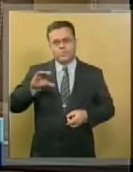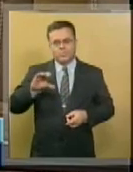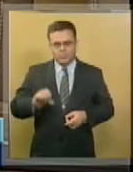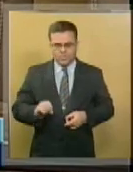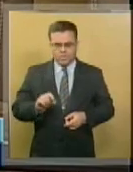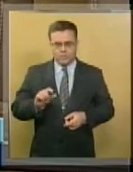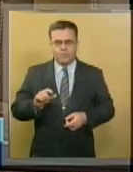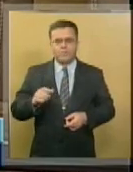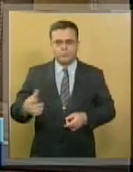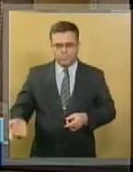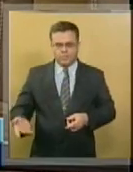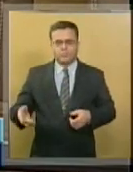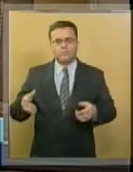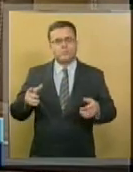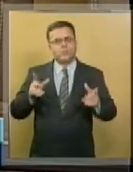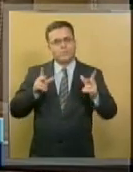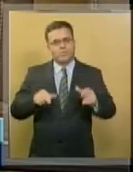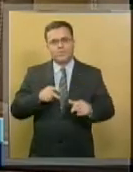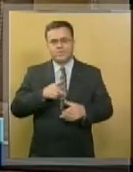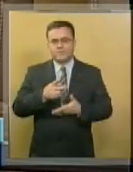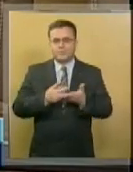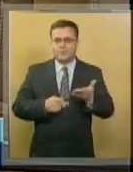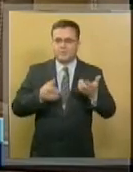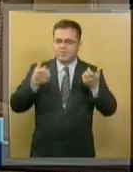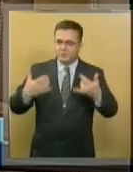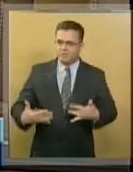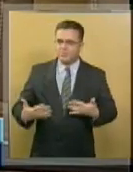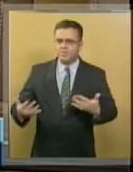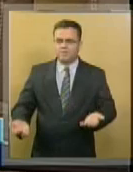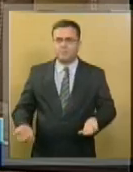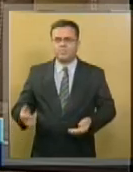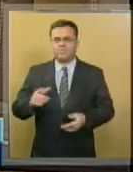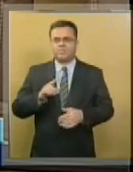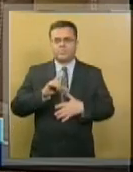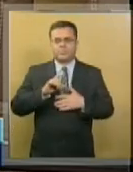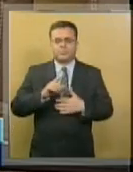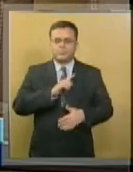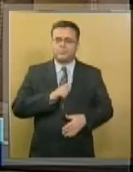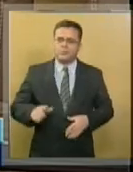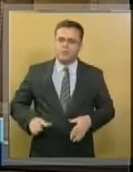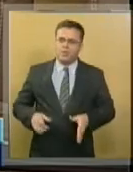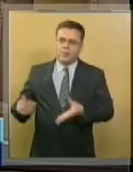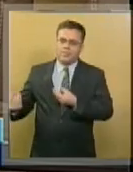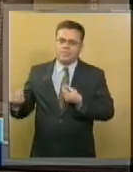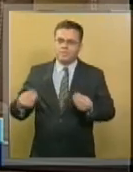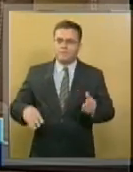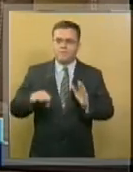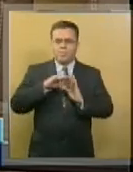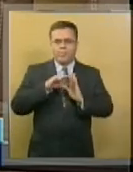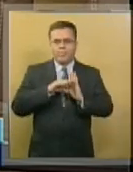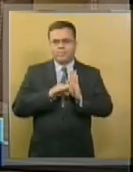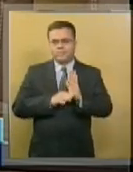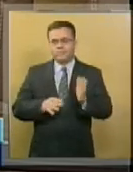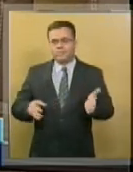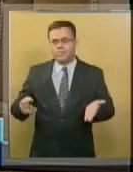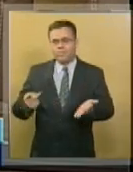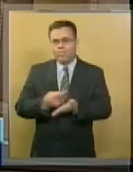lei. A seguir, enfatizou que o governo do Estado deveria encaminhar oficialmente a relação das obras que serão